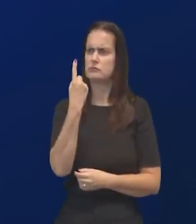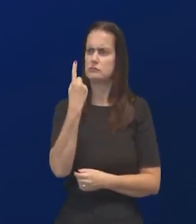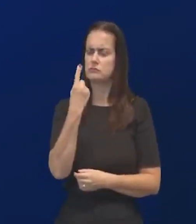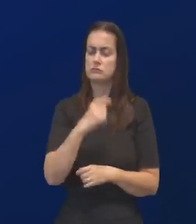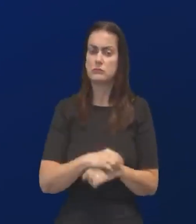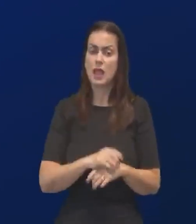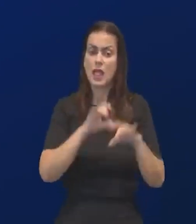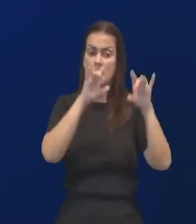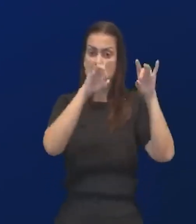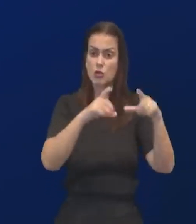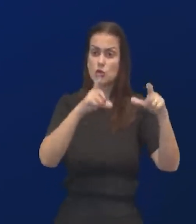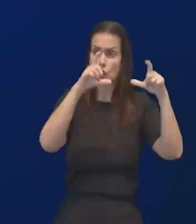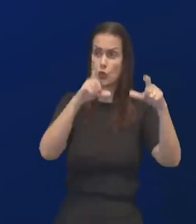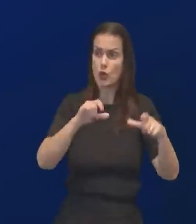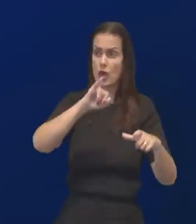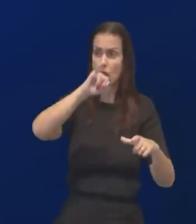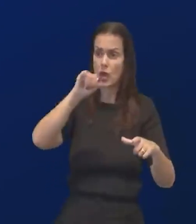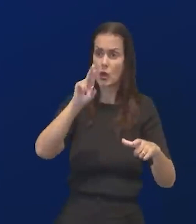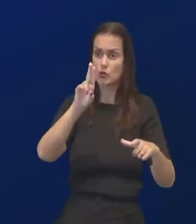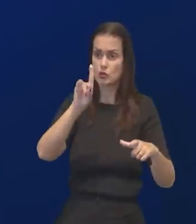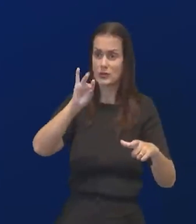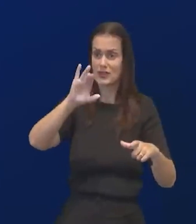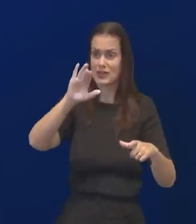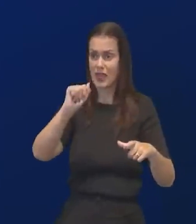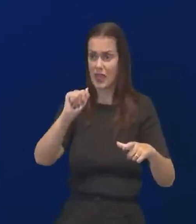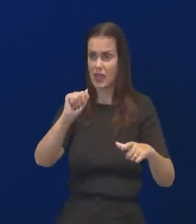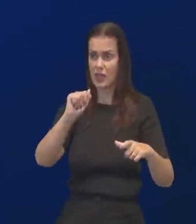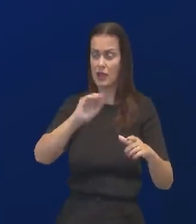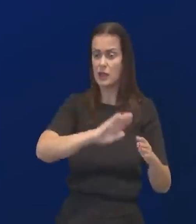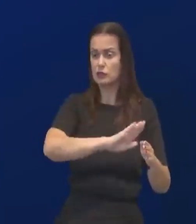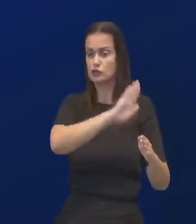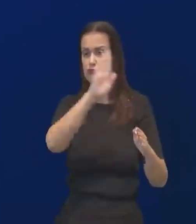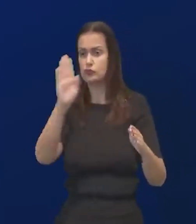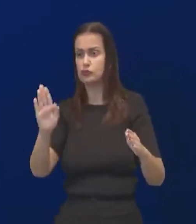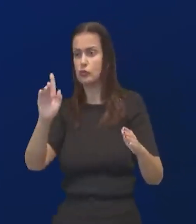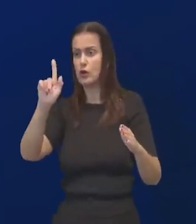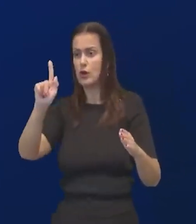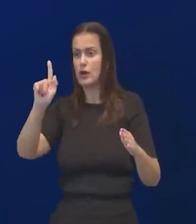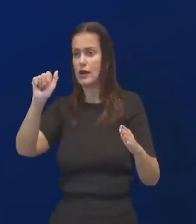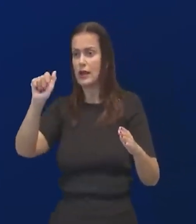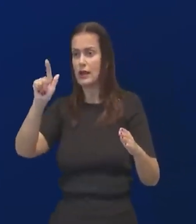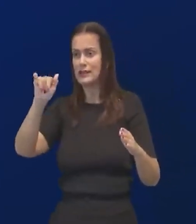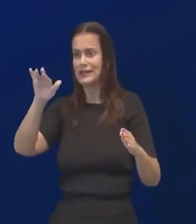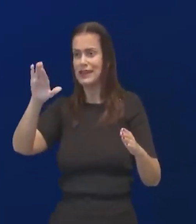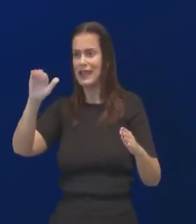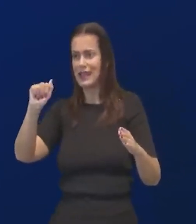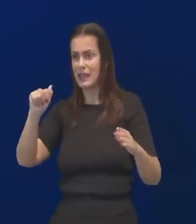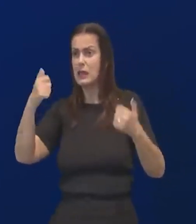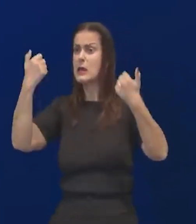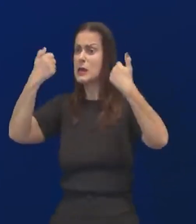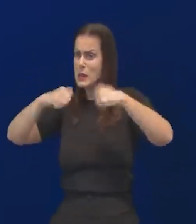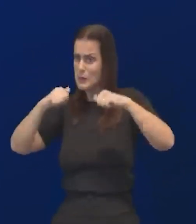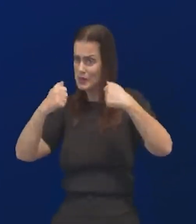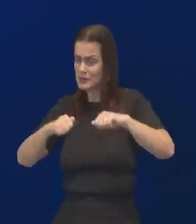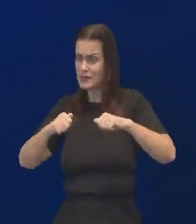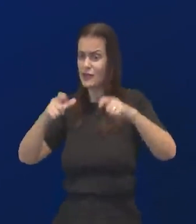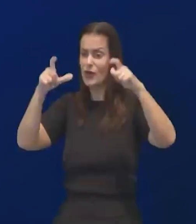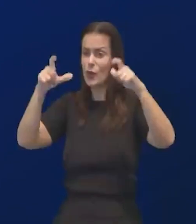a Judeia e foi outra vez para a Galiléia. E era-lhe necessário passar por